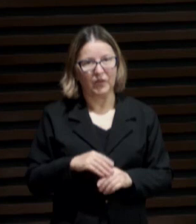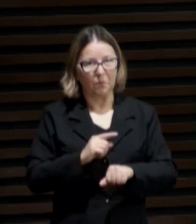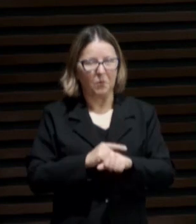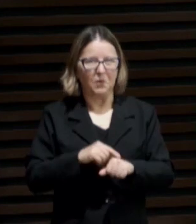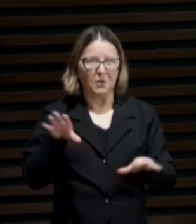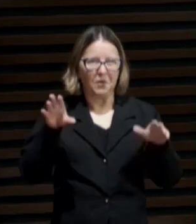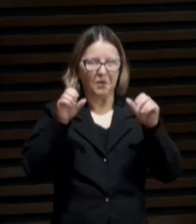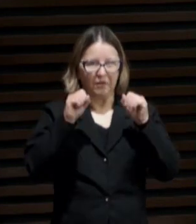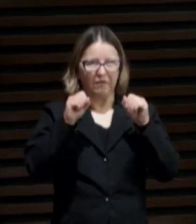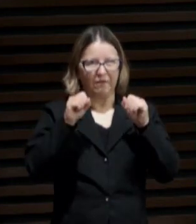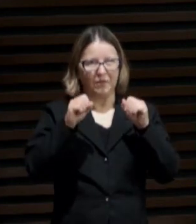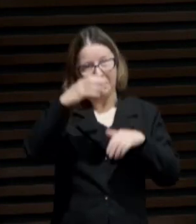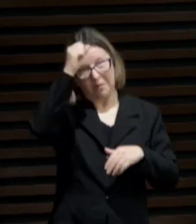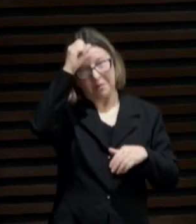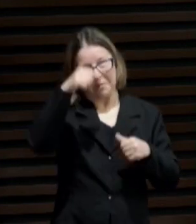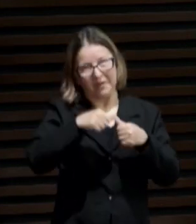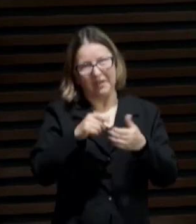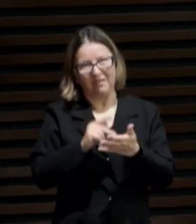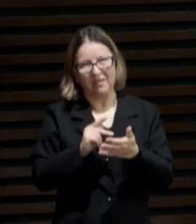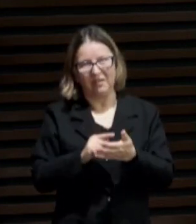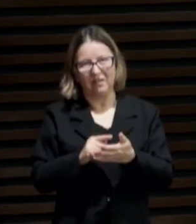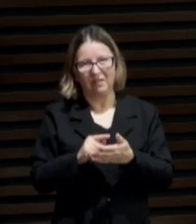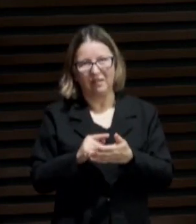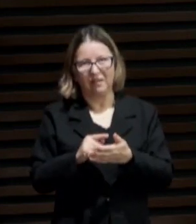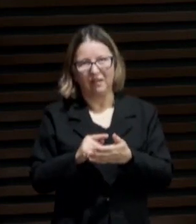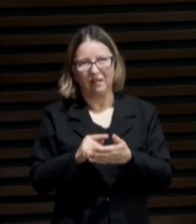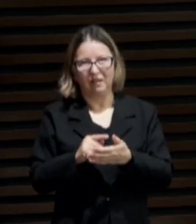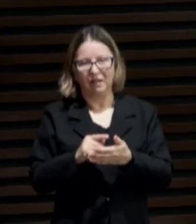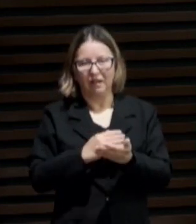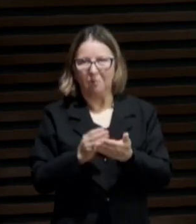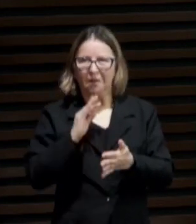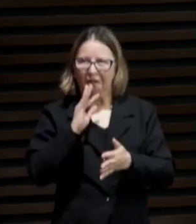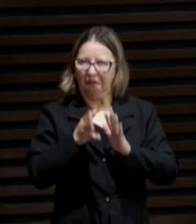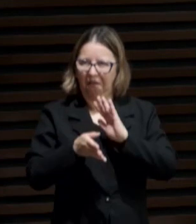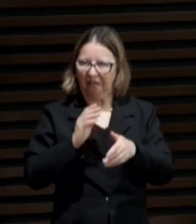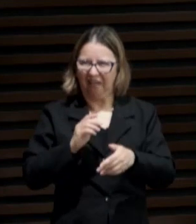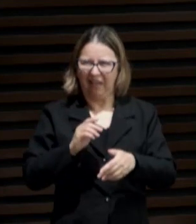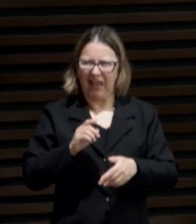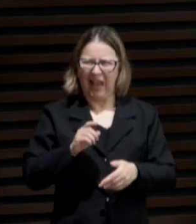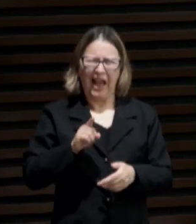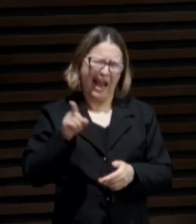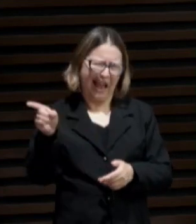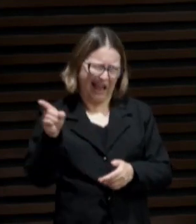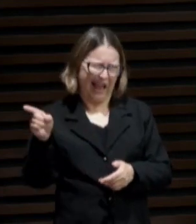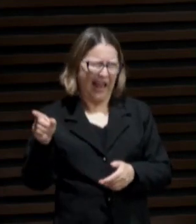assim: puxa vida, minha sogra, aquela linguaruda, tinha que estar aqui ouvindo essa verdade agora.